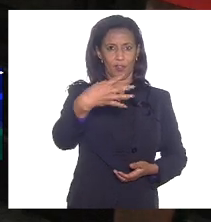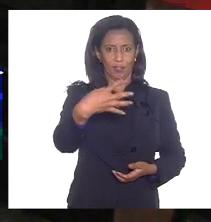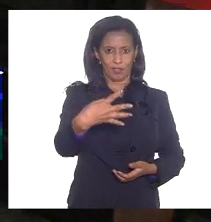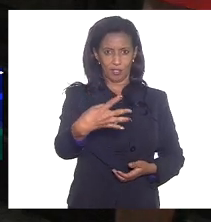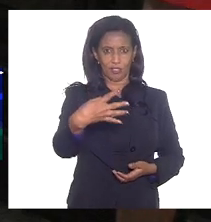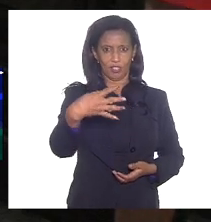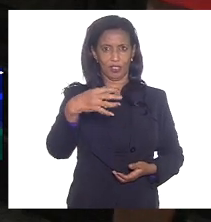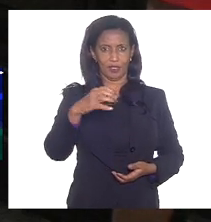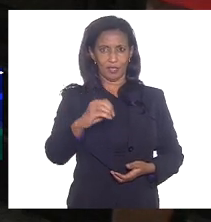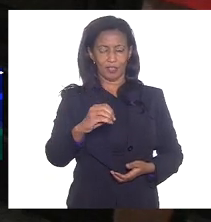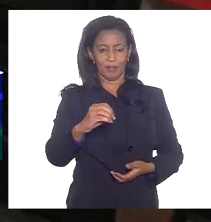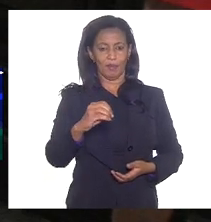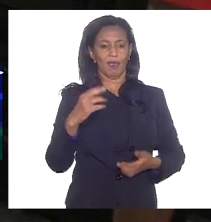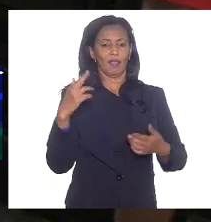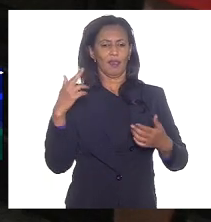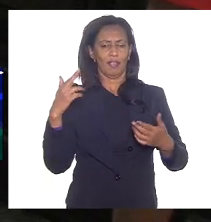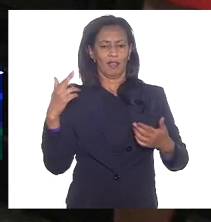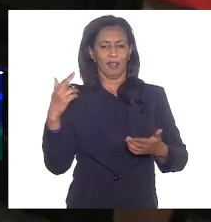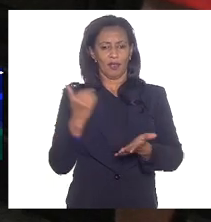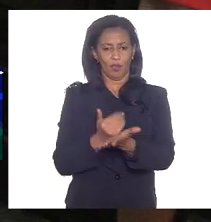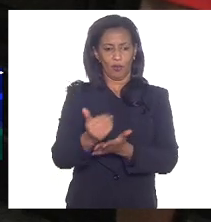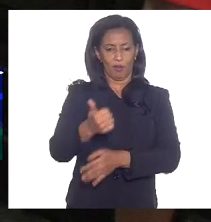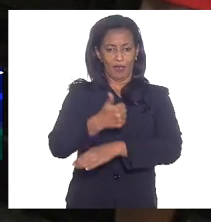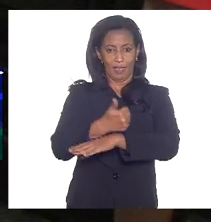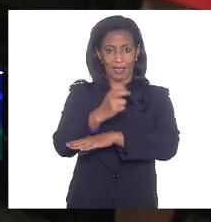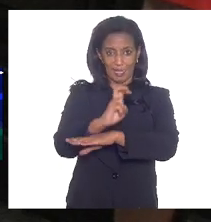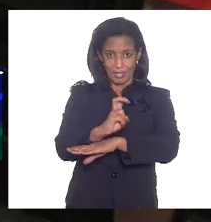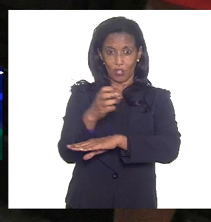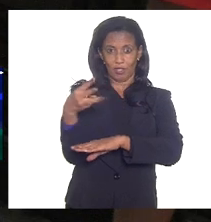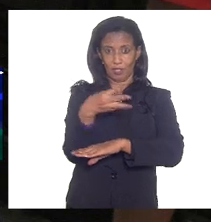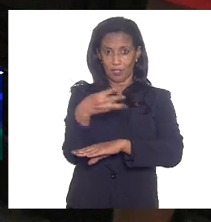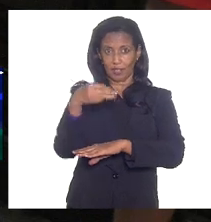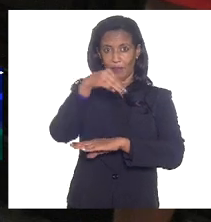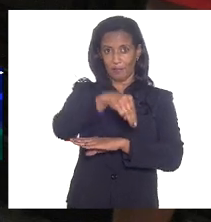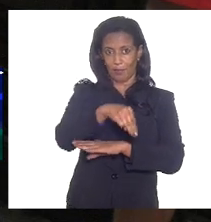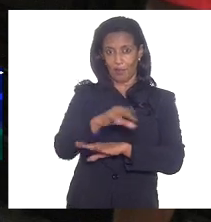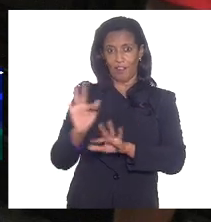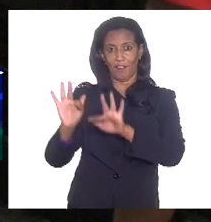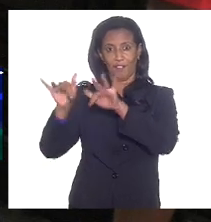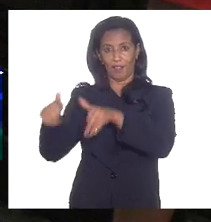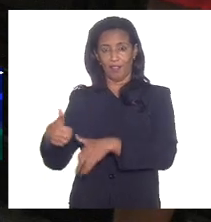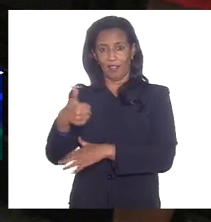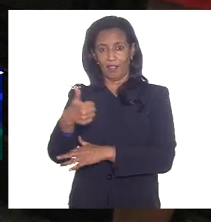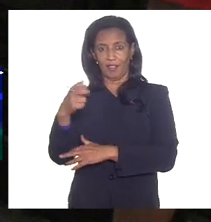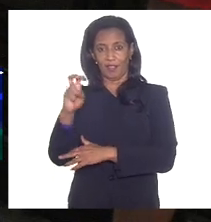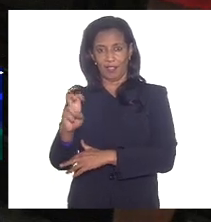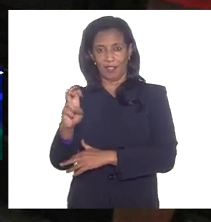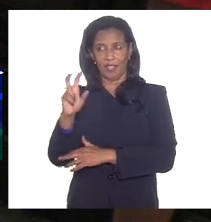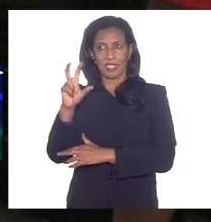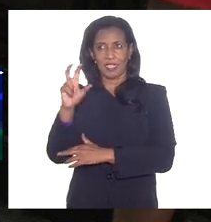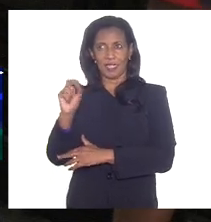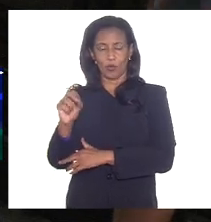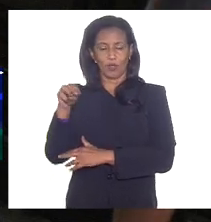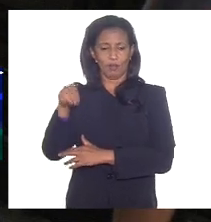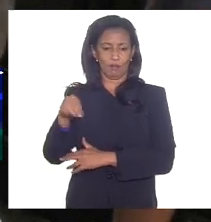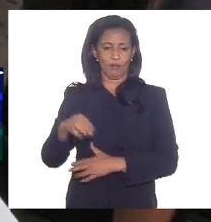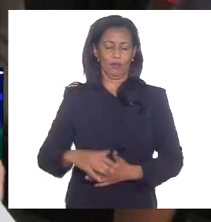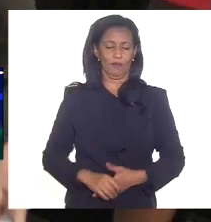sessão extraordinária, que iniciada às 15h33, encerrou-se às